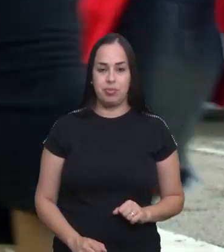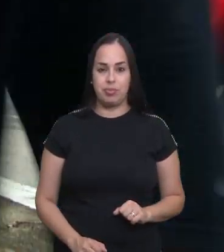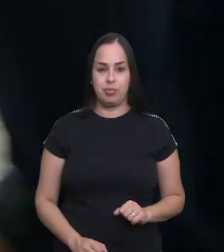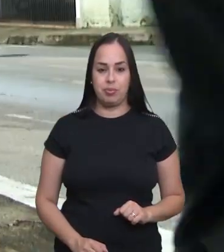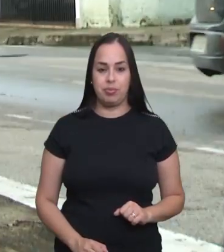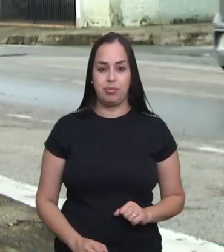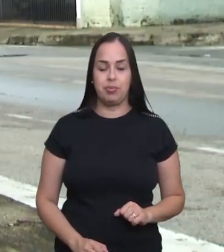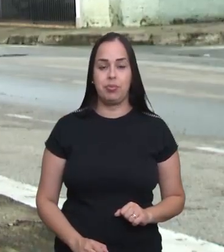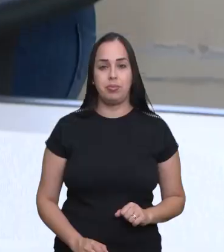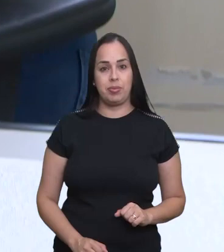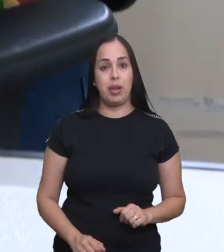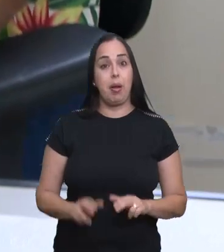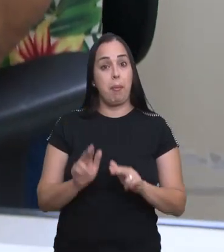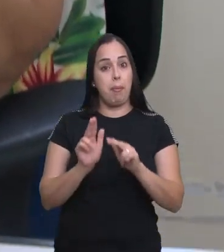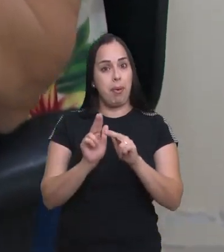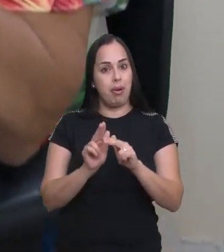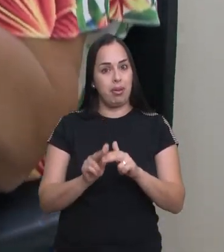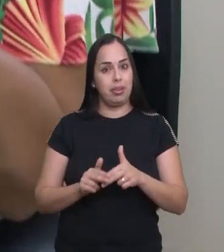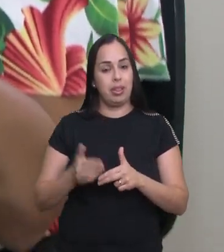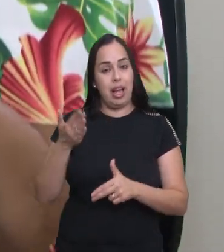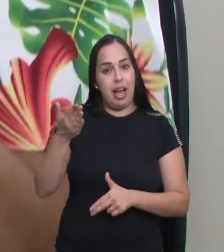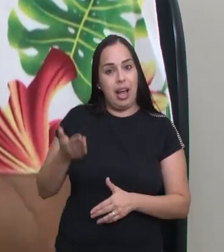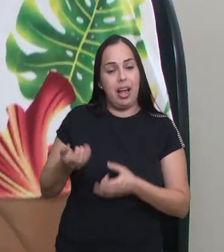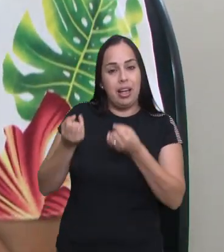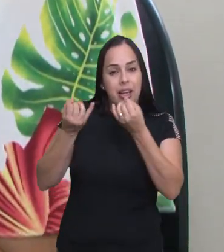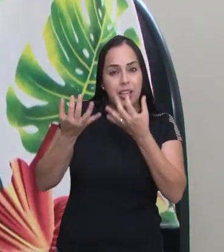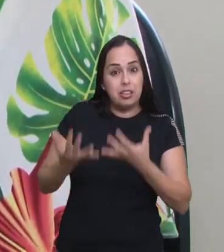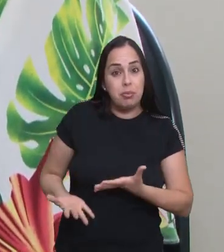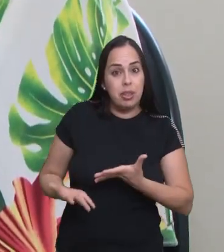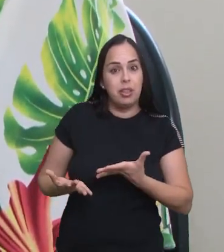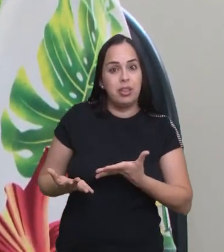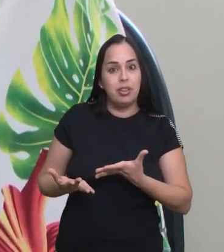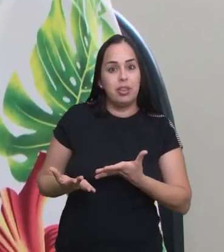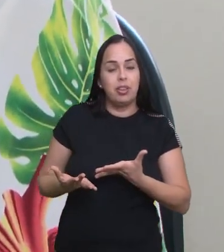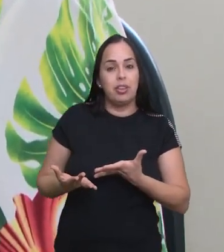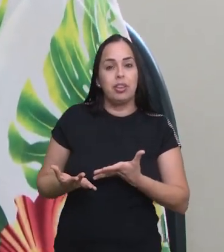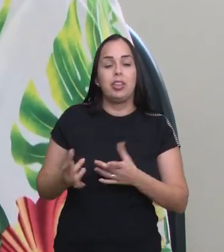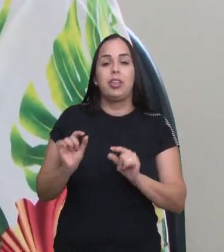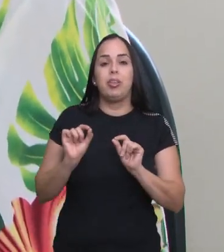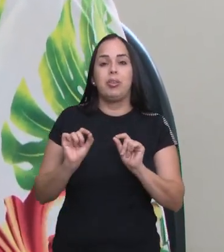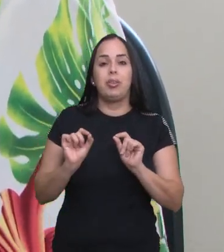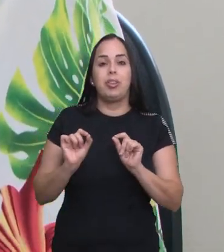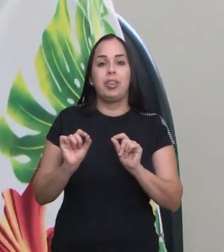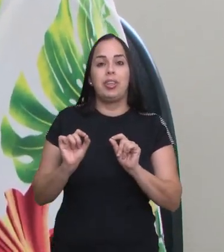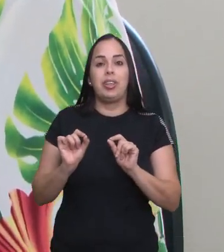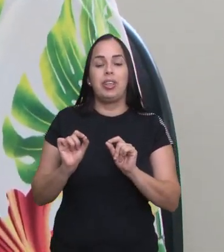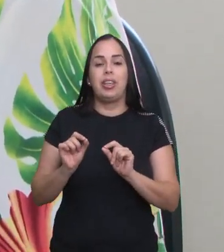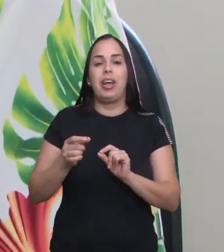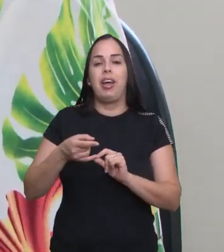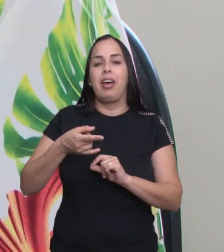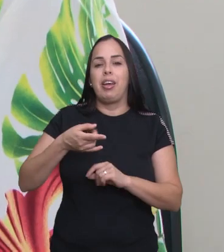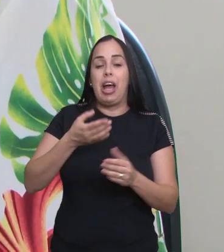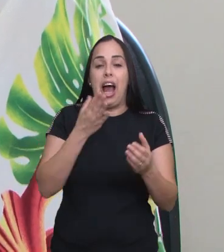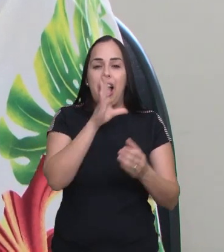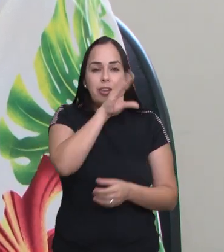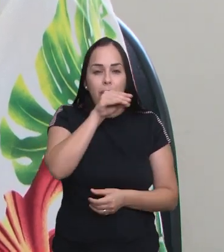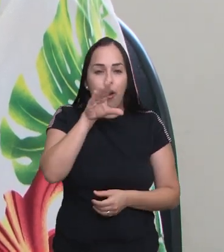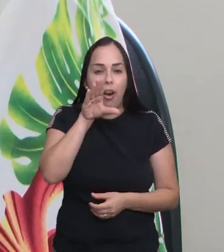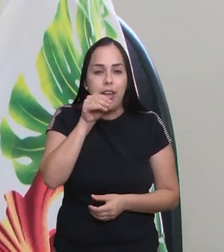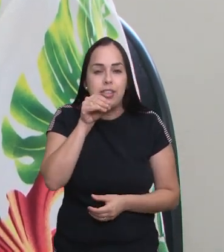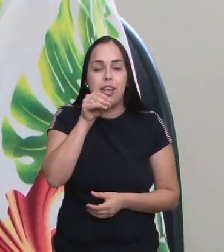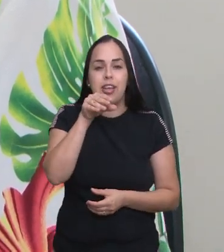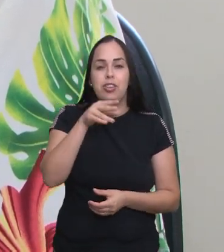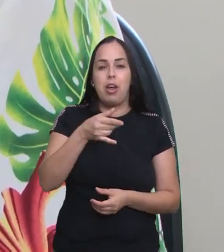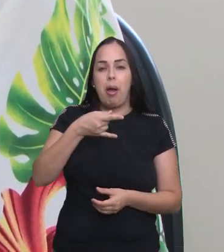228 em 2021. Porém, a conselheira tutelar alerta que o contato dos adolescentes com a bebida alcoólica